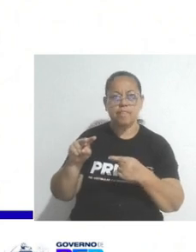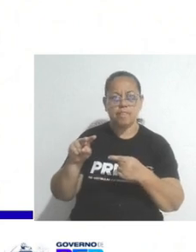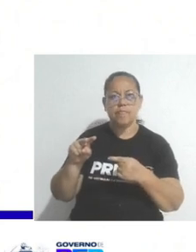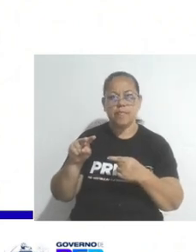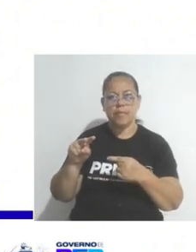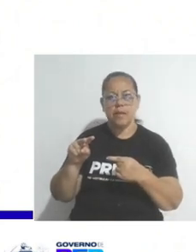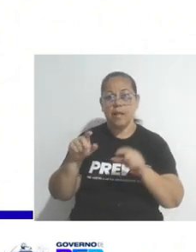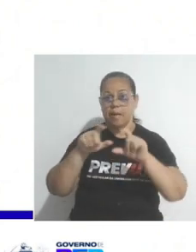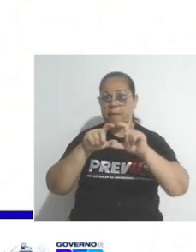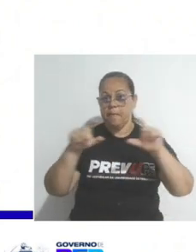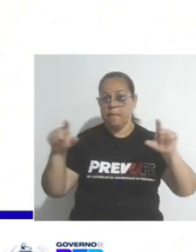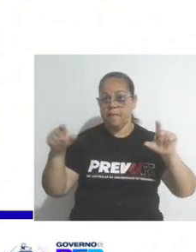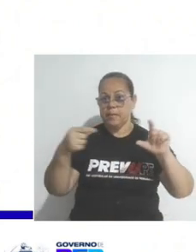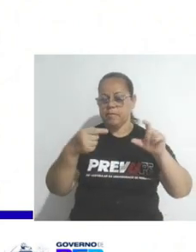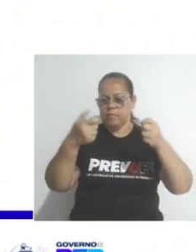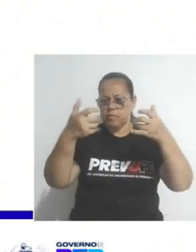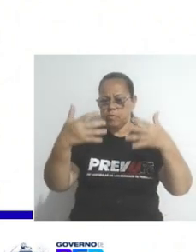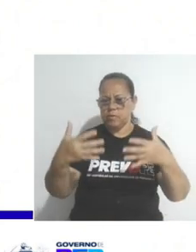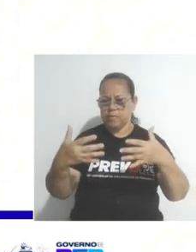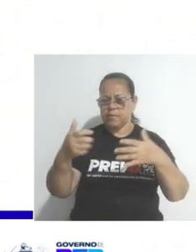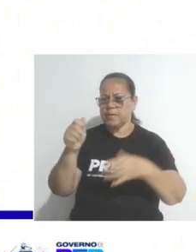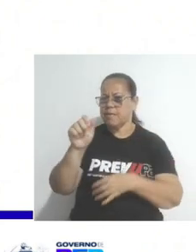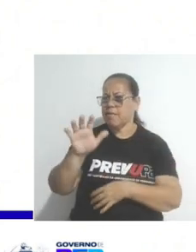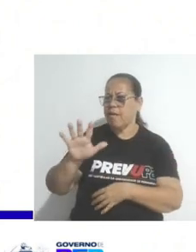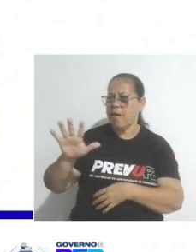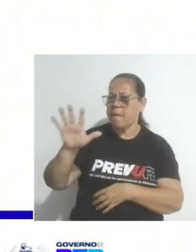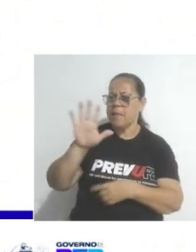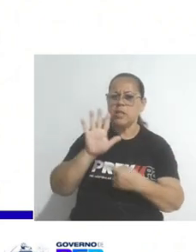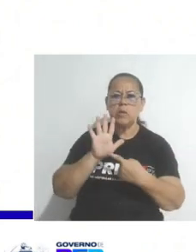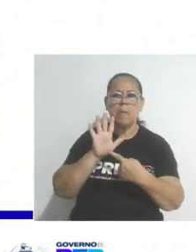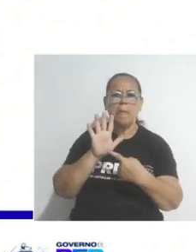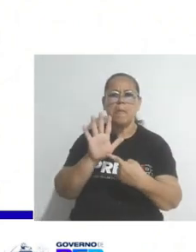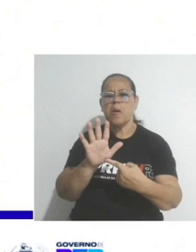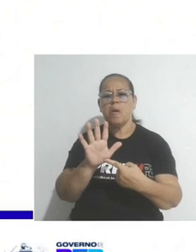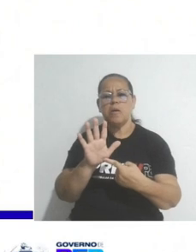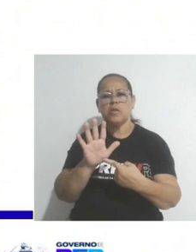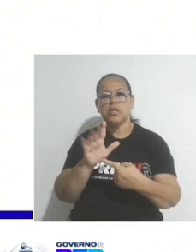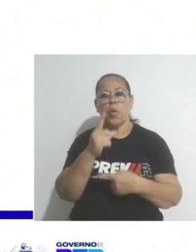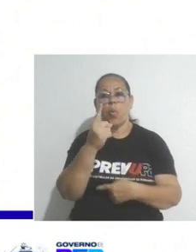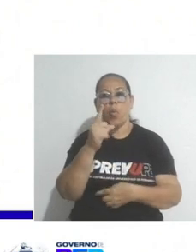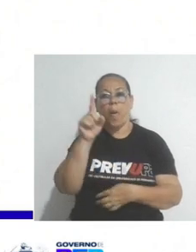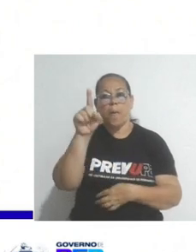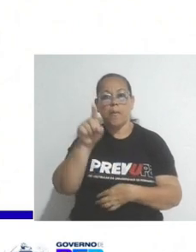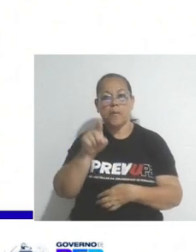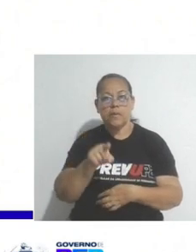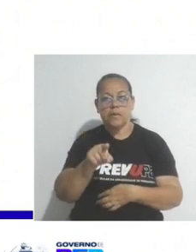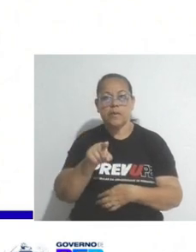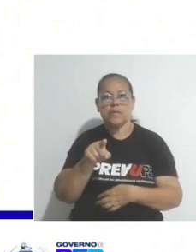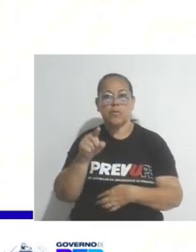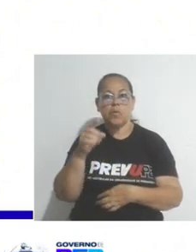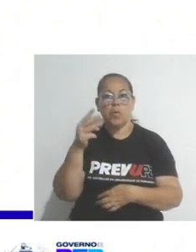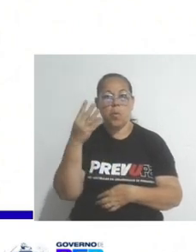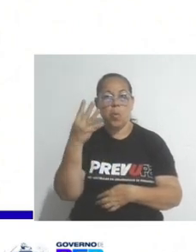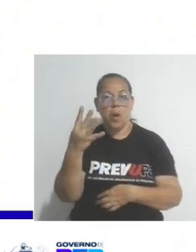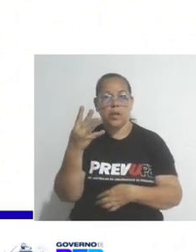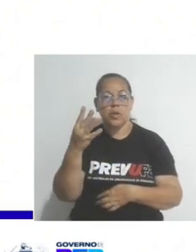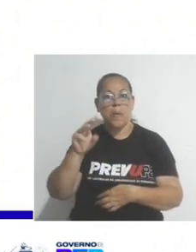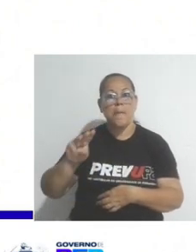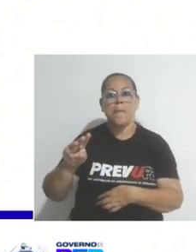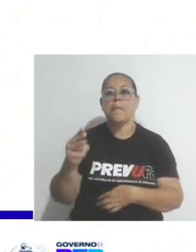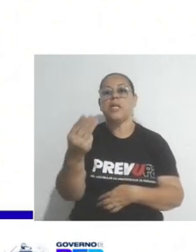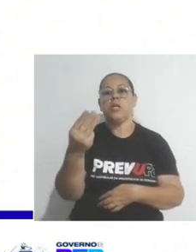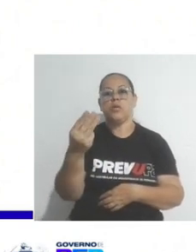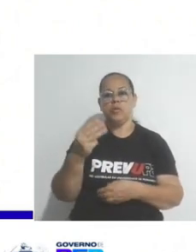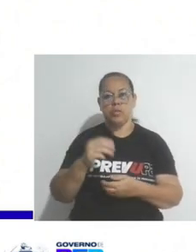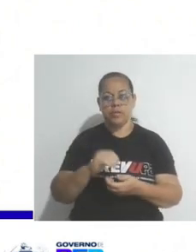aí o enunciado pergunta a imagem acima apresenta uma em escala 1 para 4 milhões